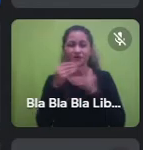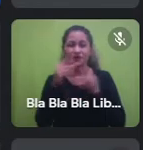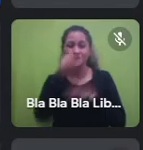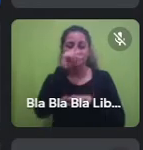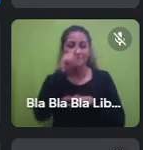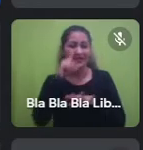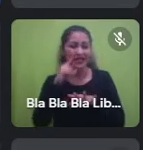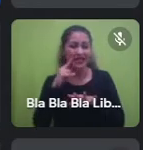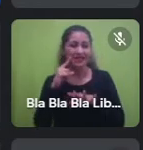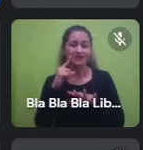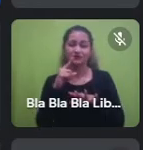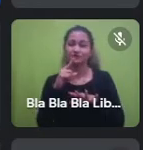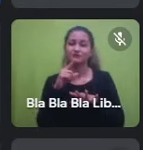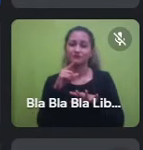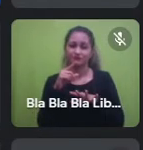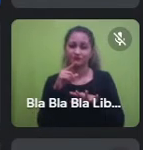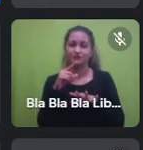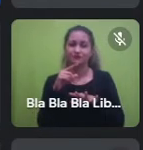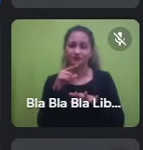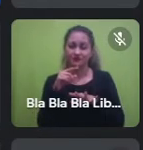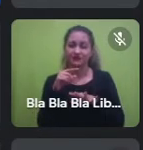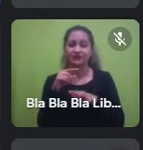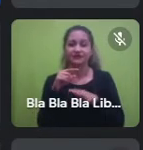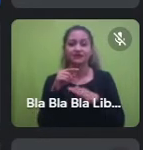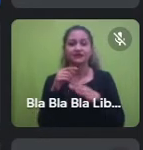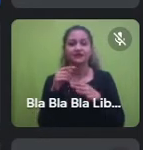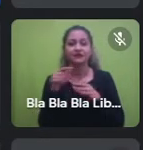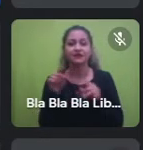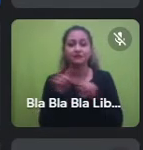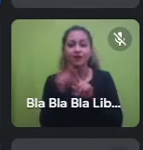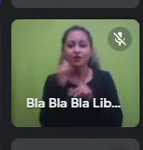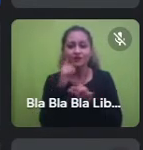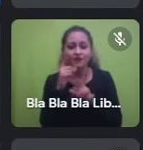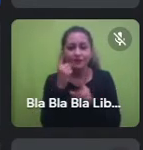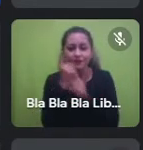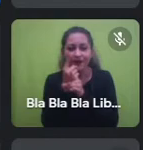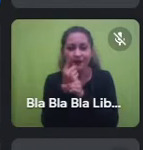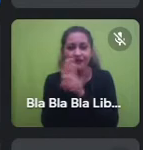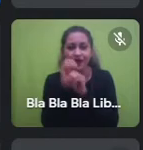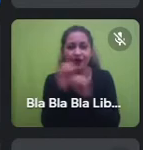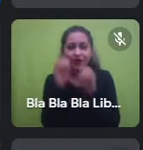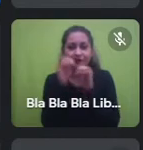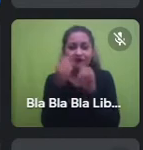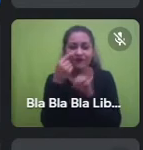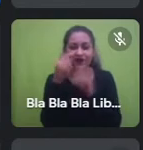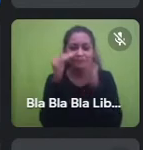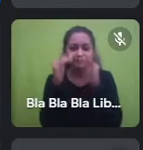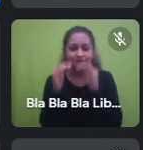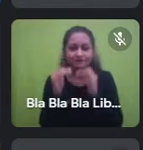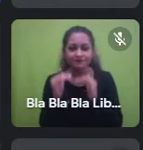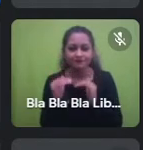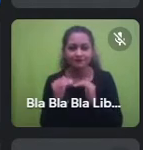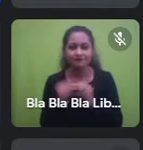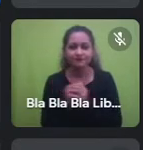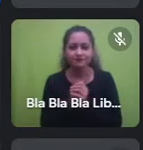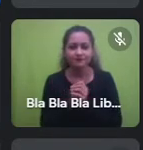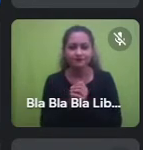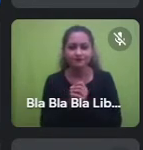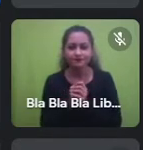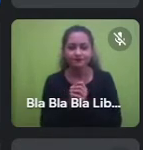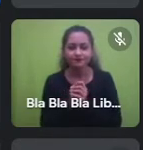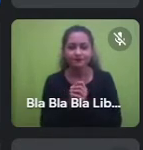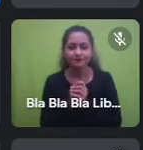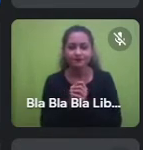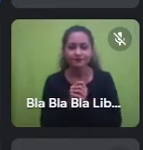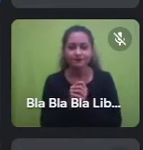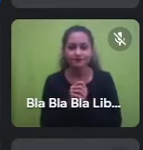e hemorrágicas também. E aqui eu consigo visualizar, olha, tá ótimo, baixa só um pouquinho, tá aqui, ó, eu